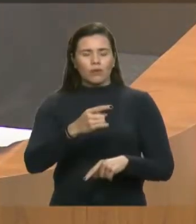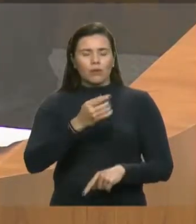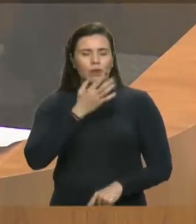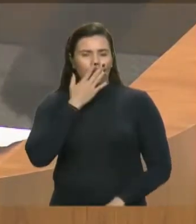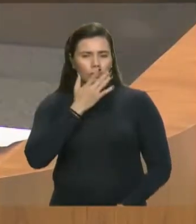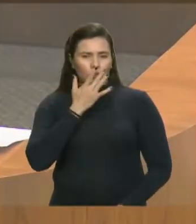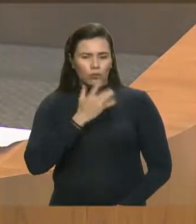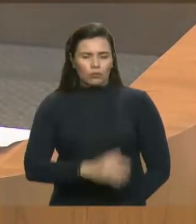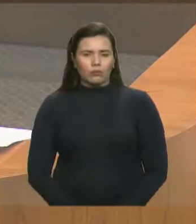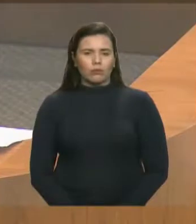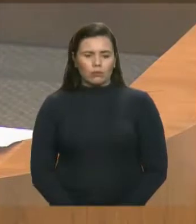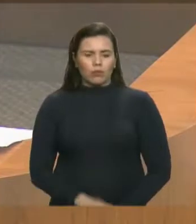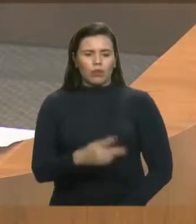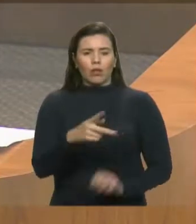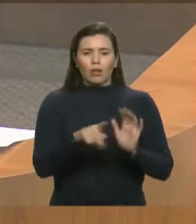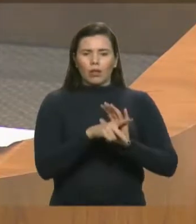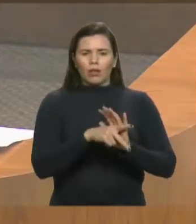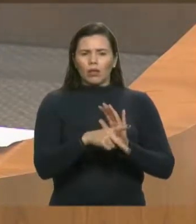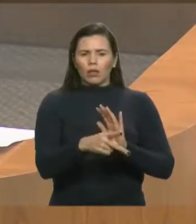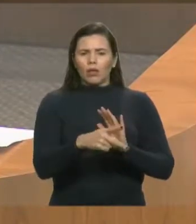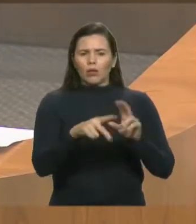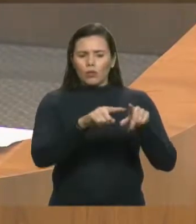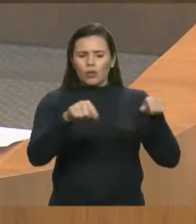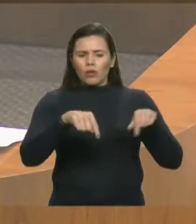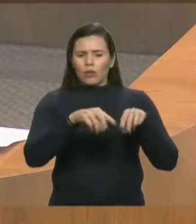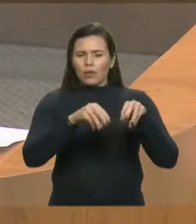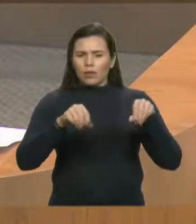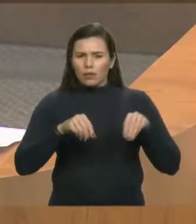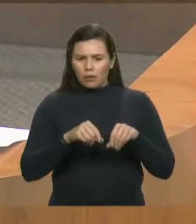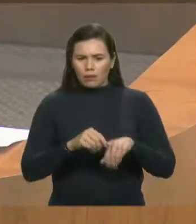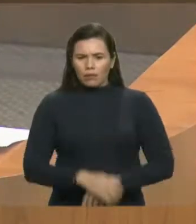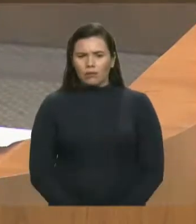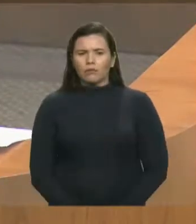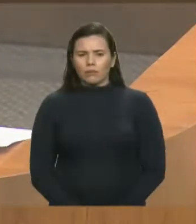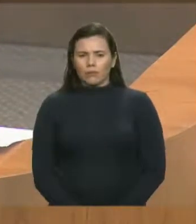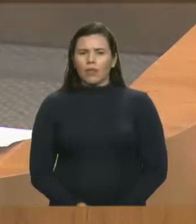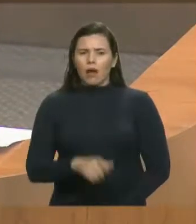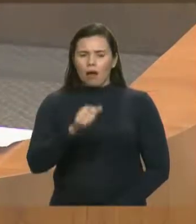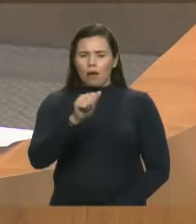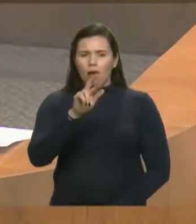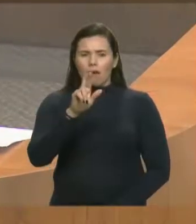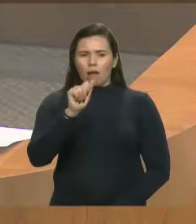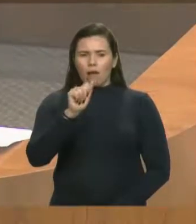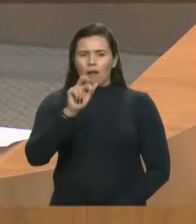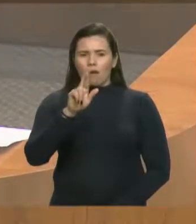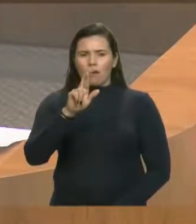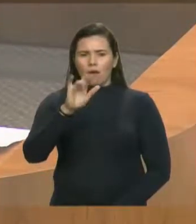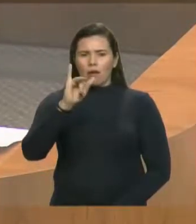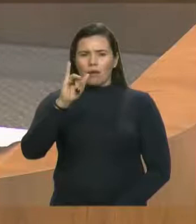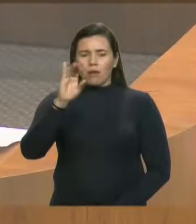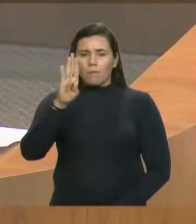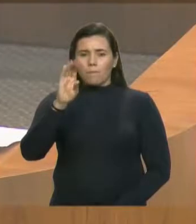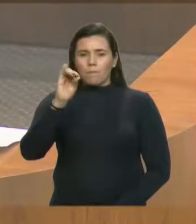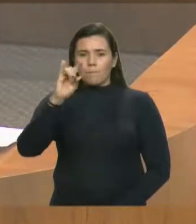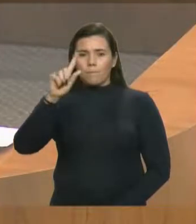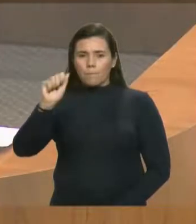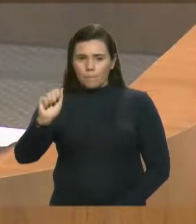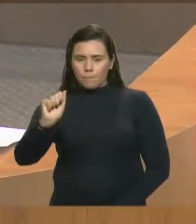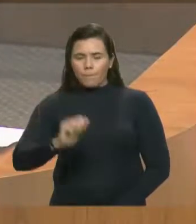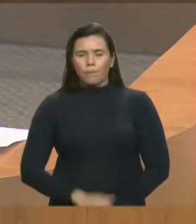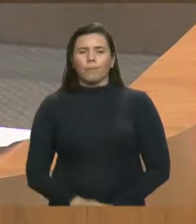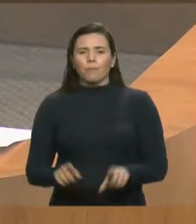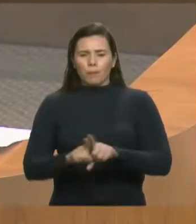aqui citada, na terra indígena Araribóia, mas também para atuar de